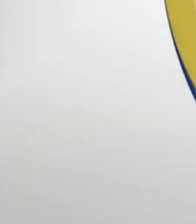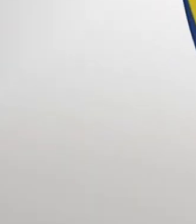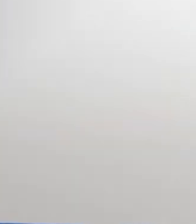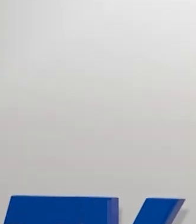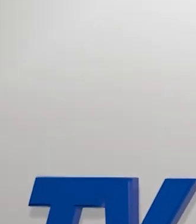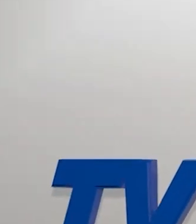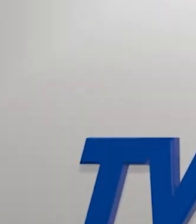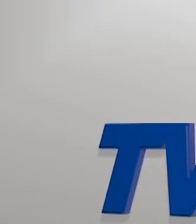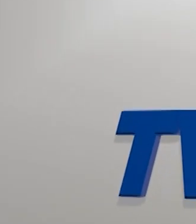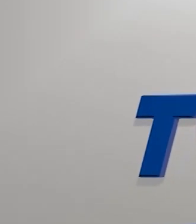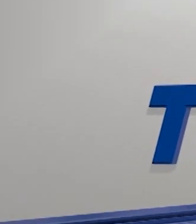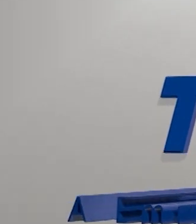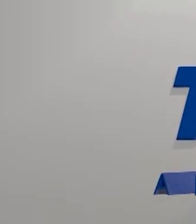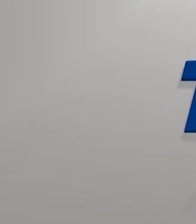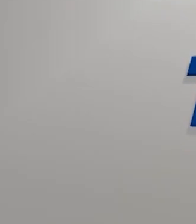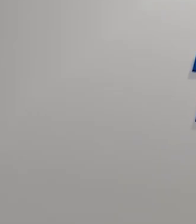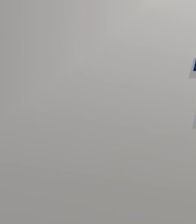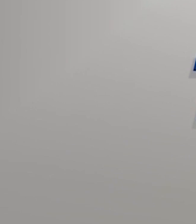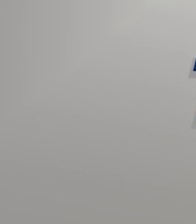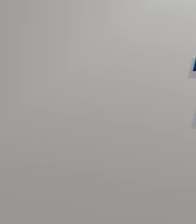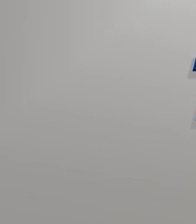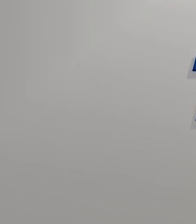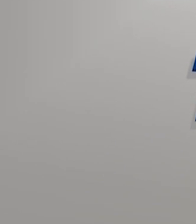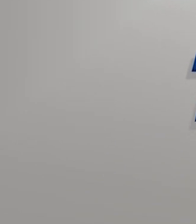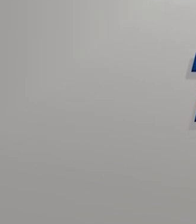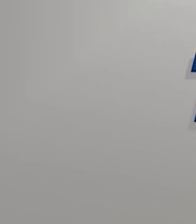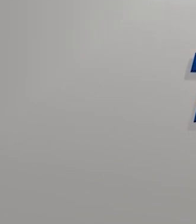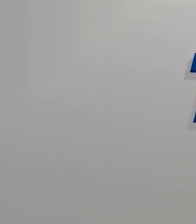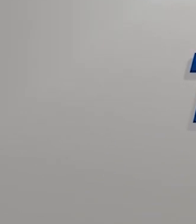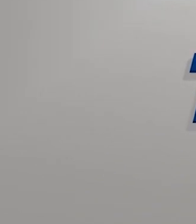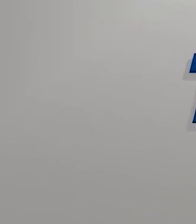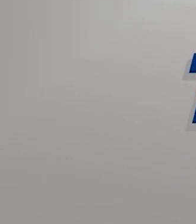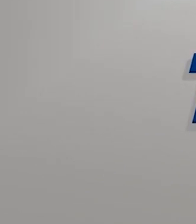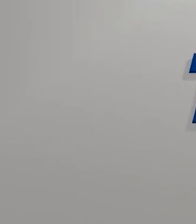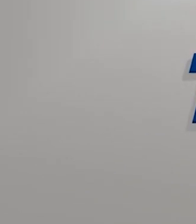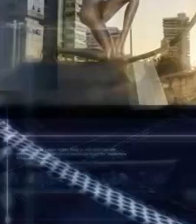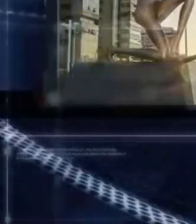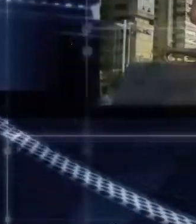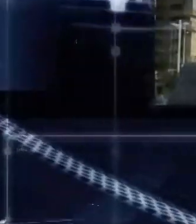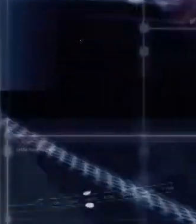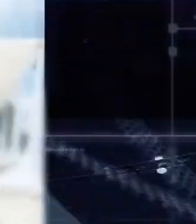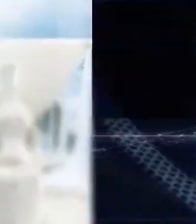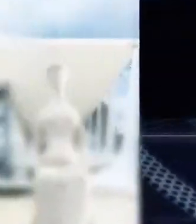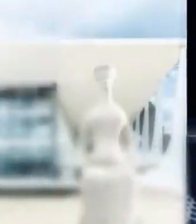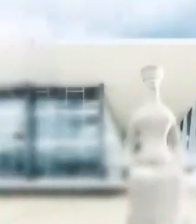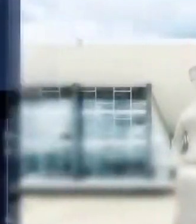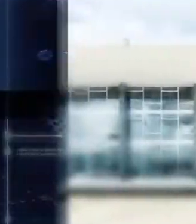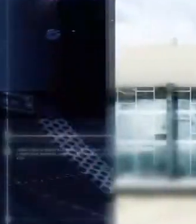TV Fortaleza, a emissora da Casa do Povo.